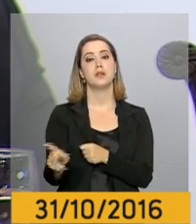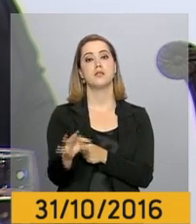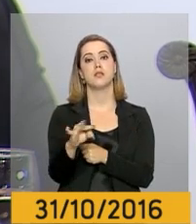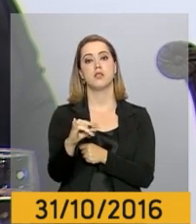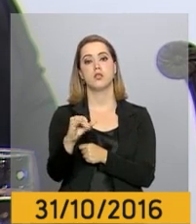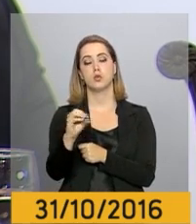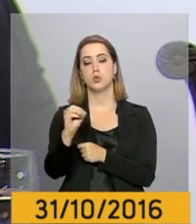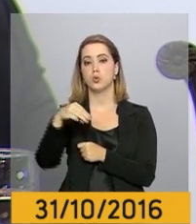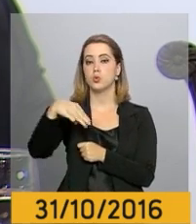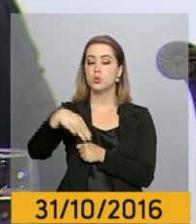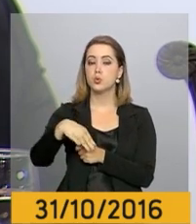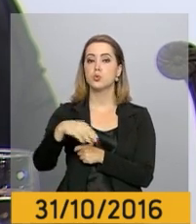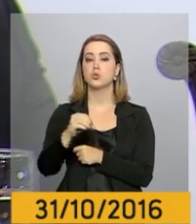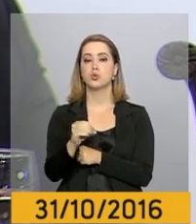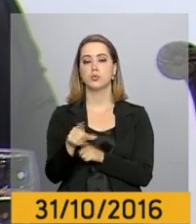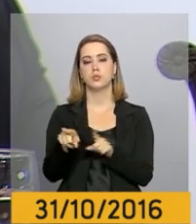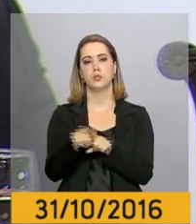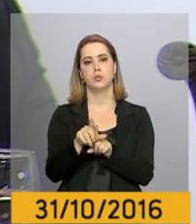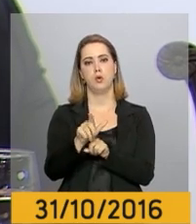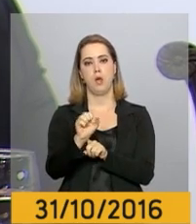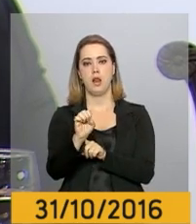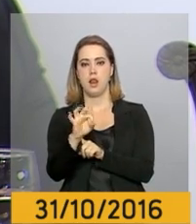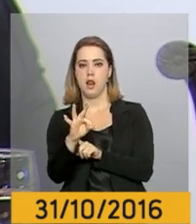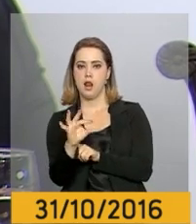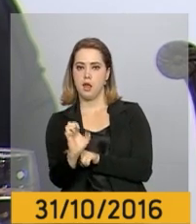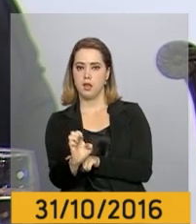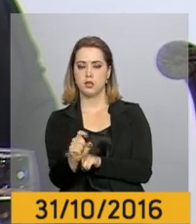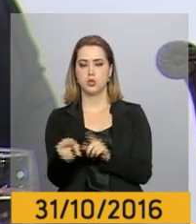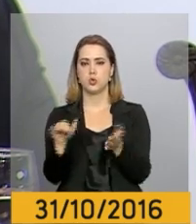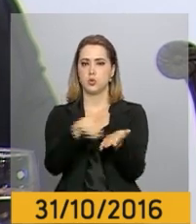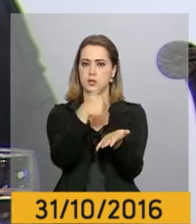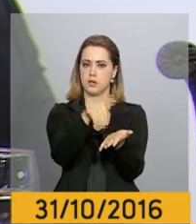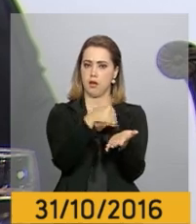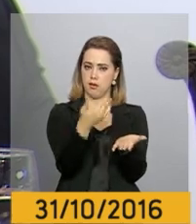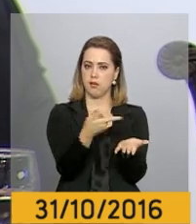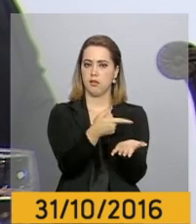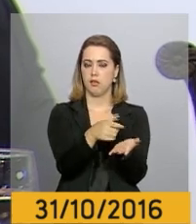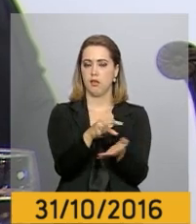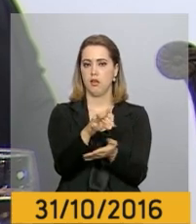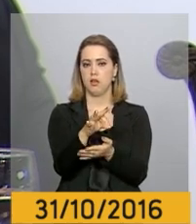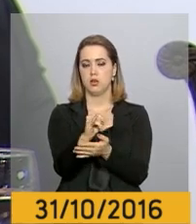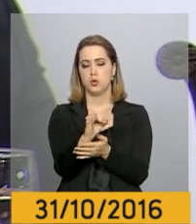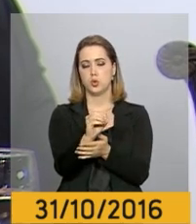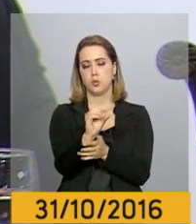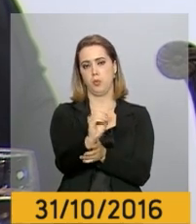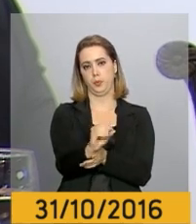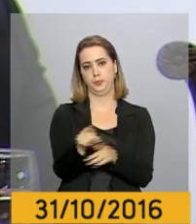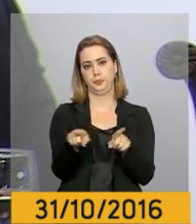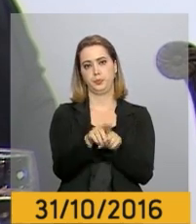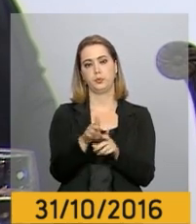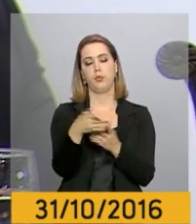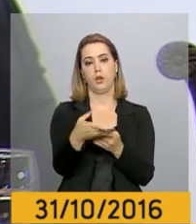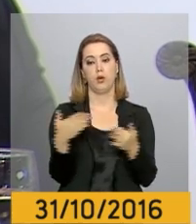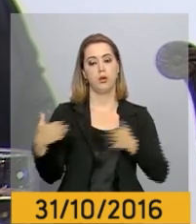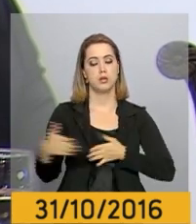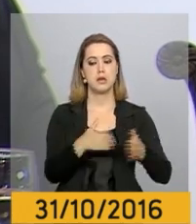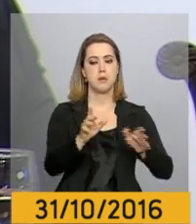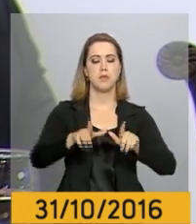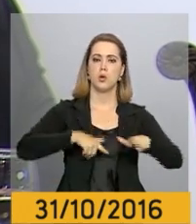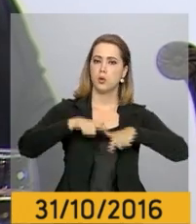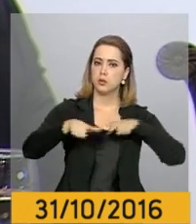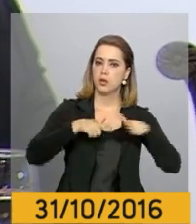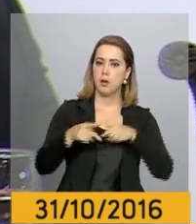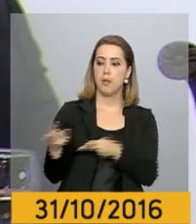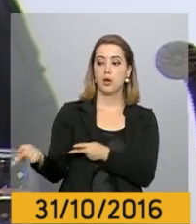Leste e o senhor secretário Embaixador Murad eh é para essa jornada portanto que convidamos os